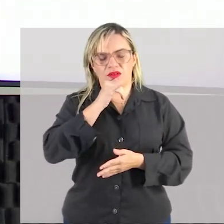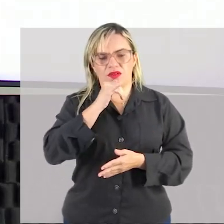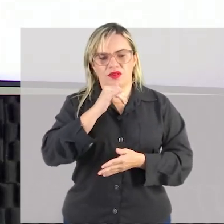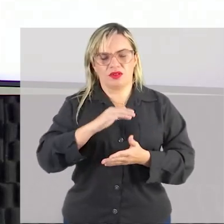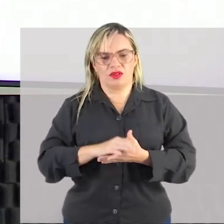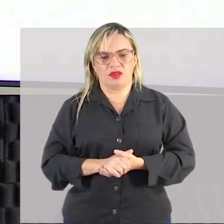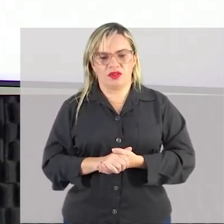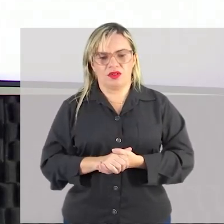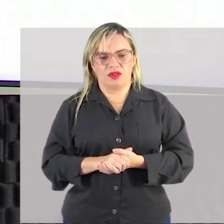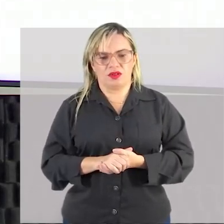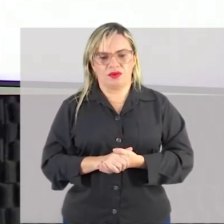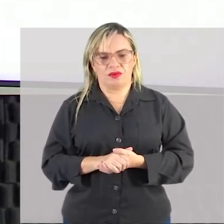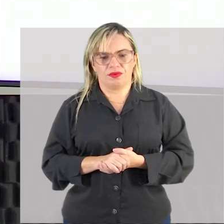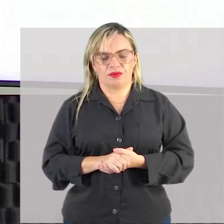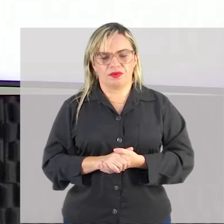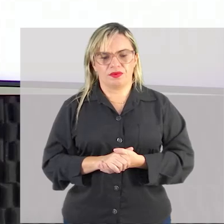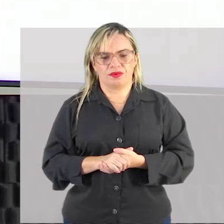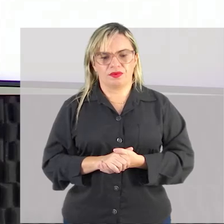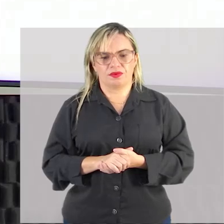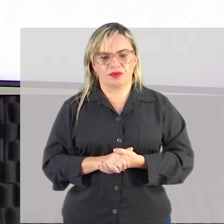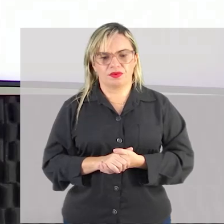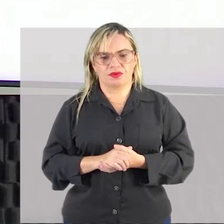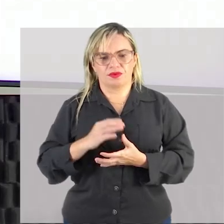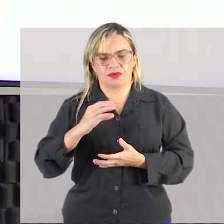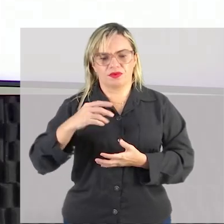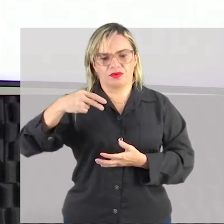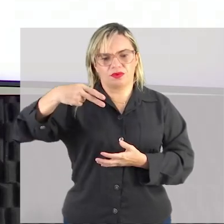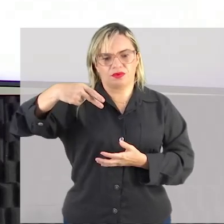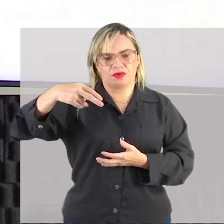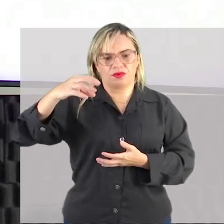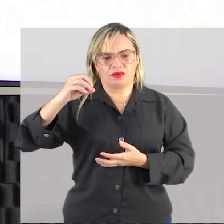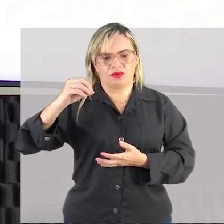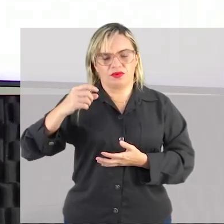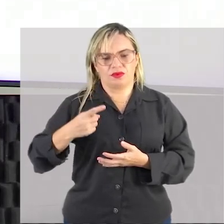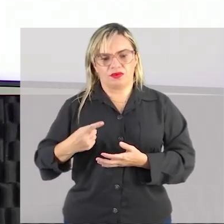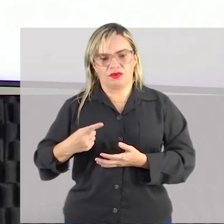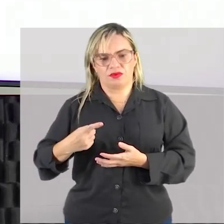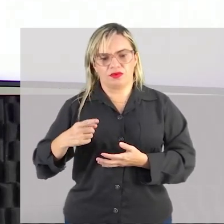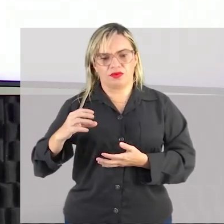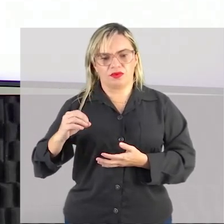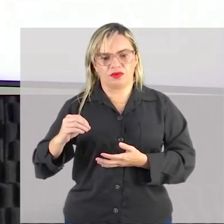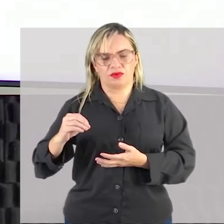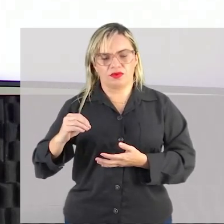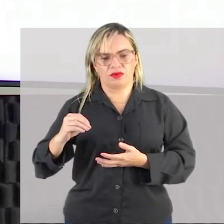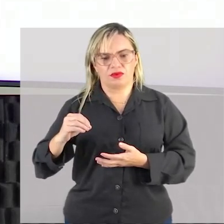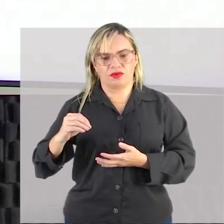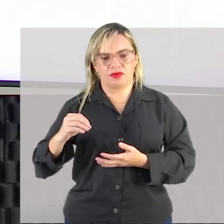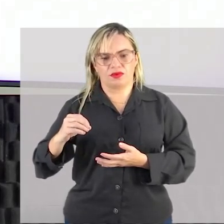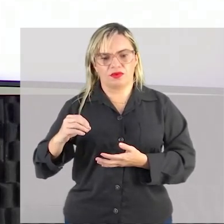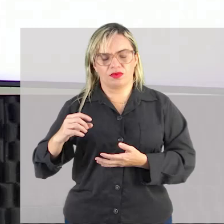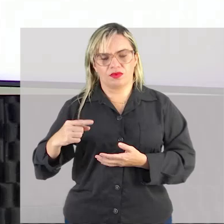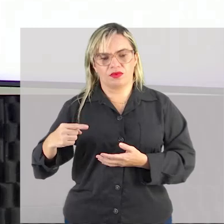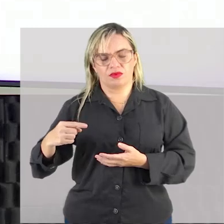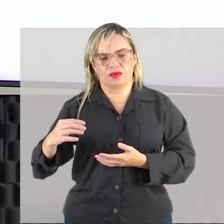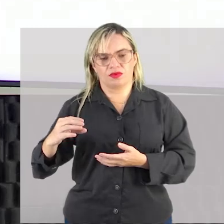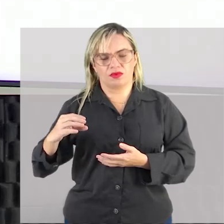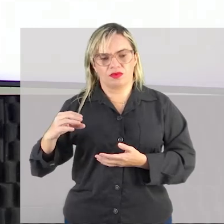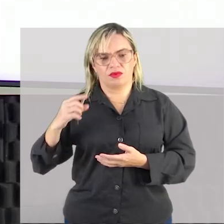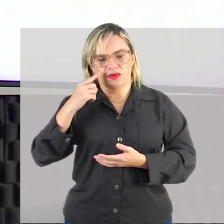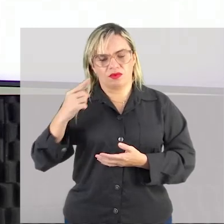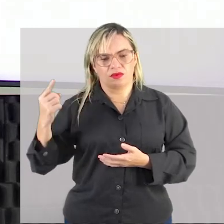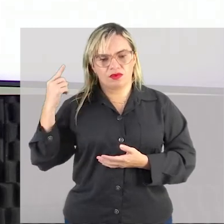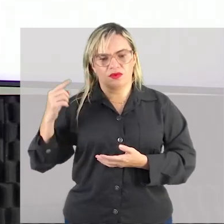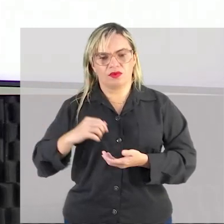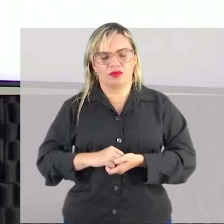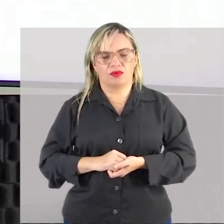ácido carboxílico, que bem aqui embaixo tem a carboxila. Aí eu vou tirar a hidroxila, botar aqui um radical no lugar do hidrogênio. Aí